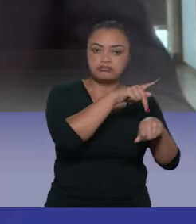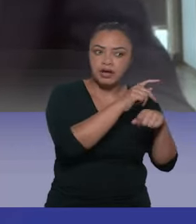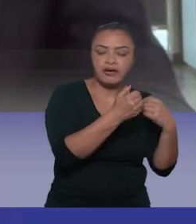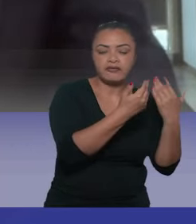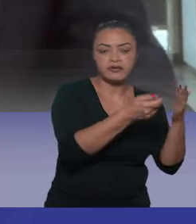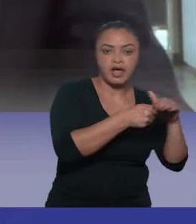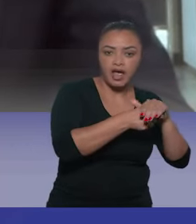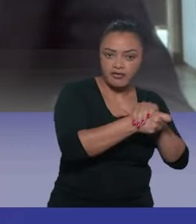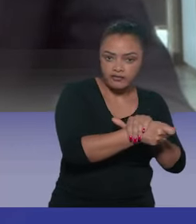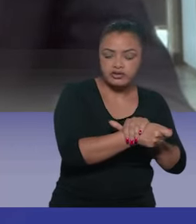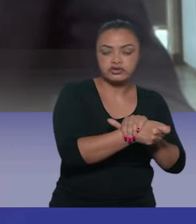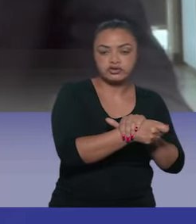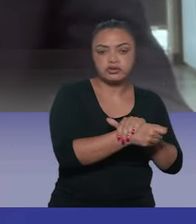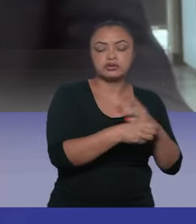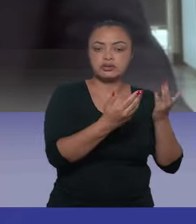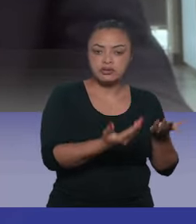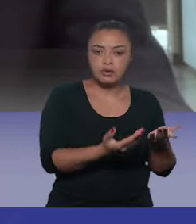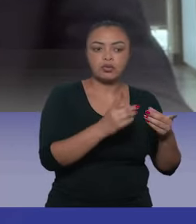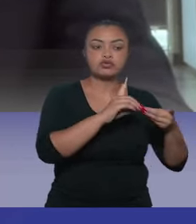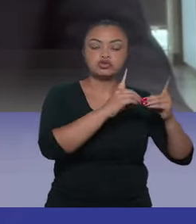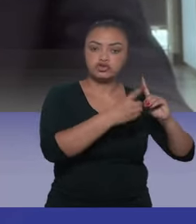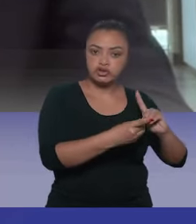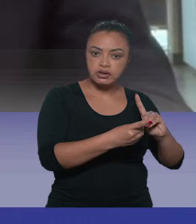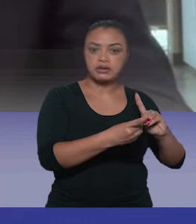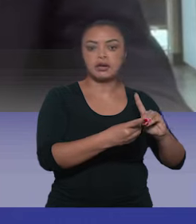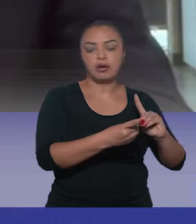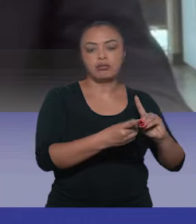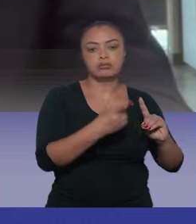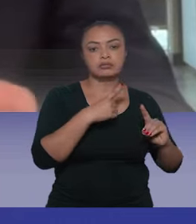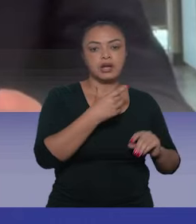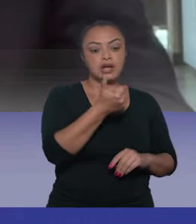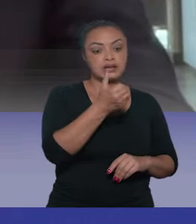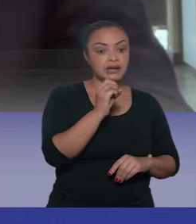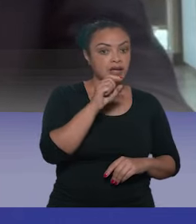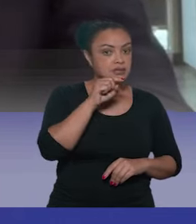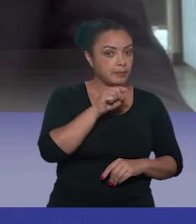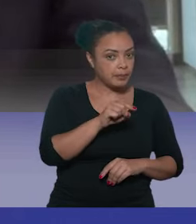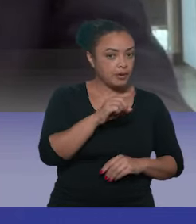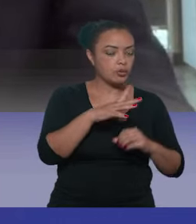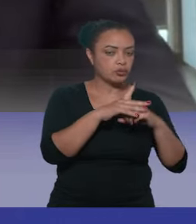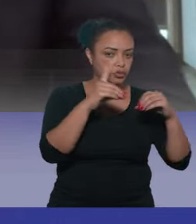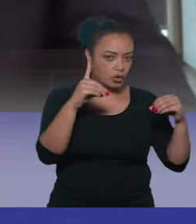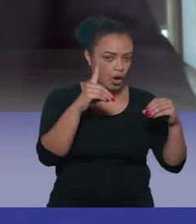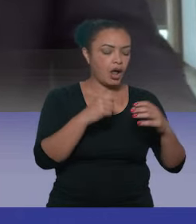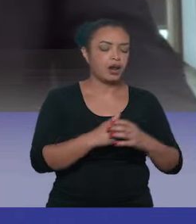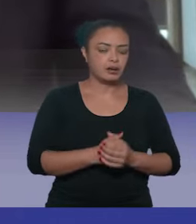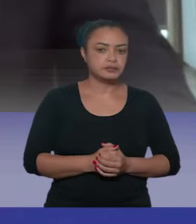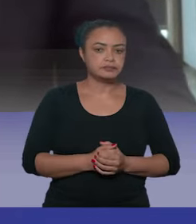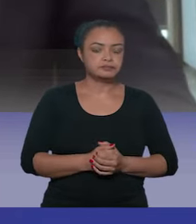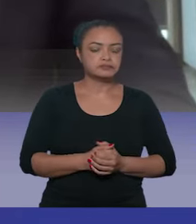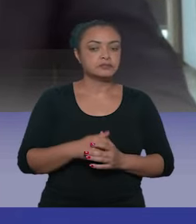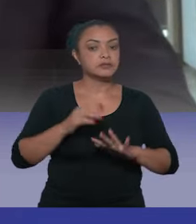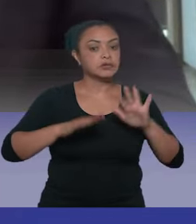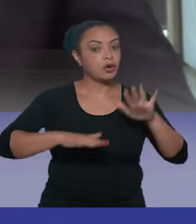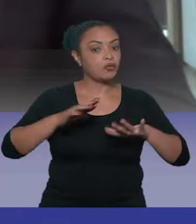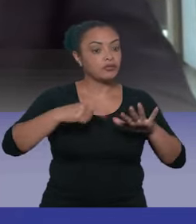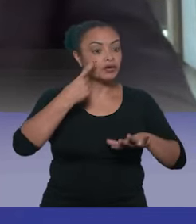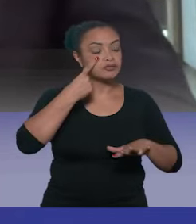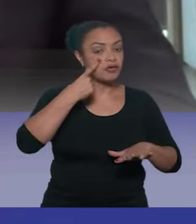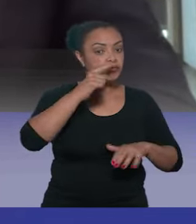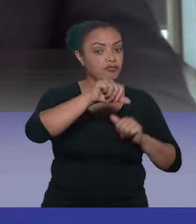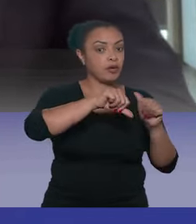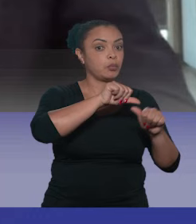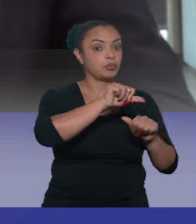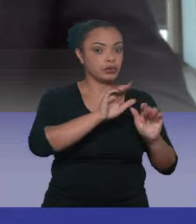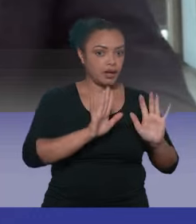que está iniciando, quer colocar um pouco de investimento no mercado internacional, tá? A gente iniciou essa jornada digital com um